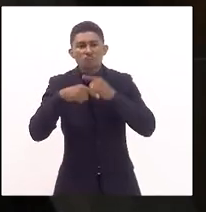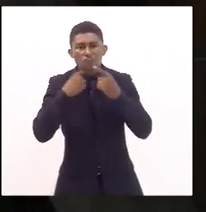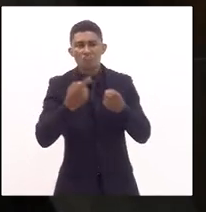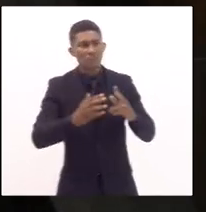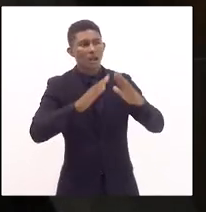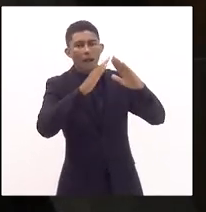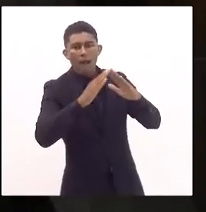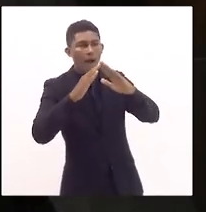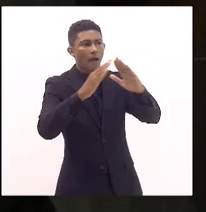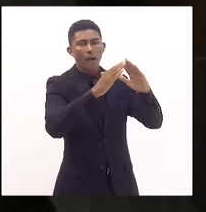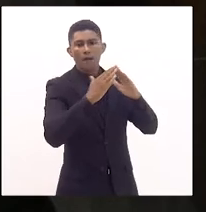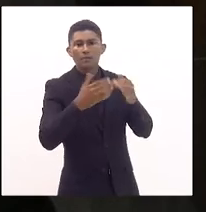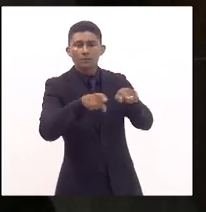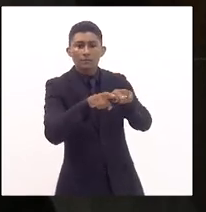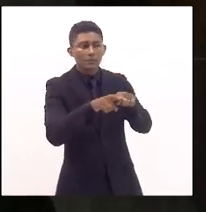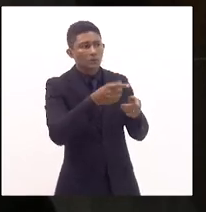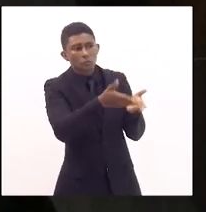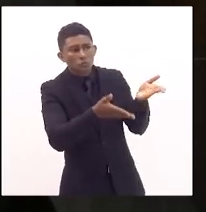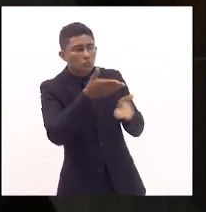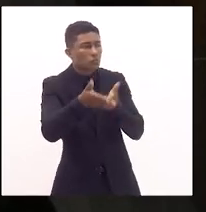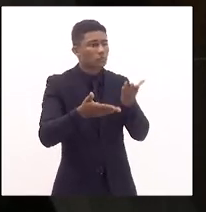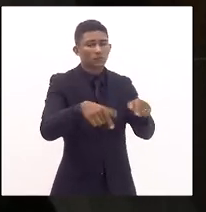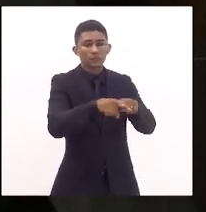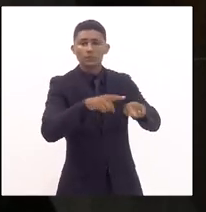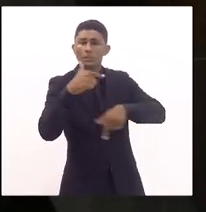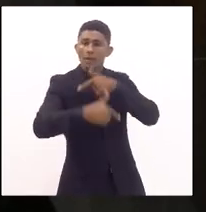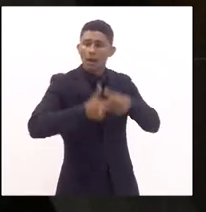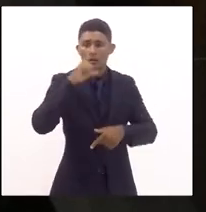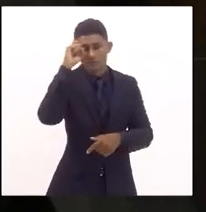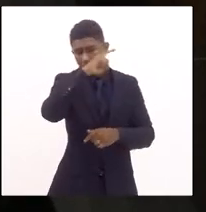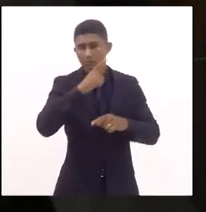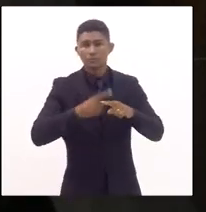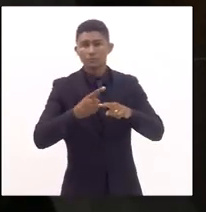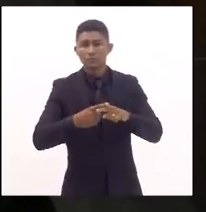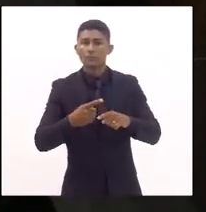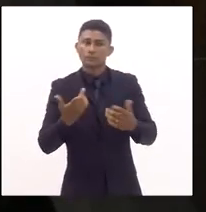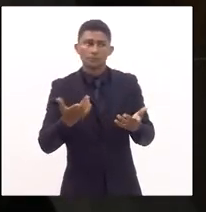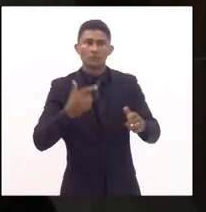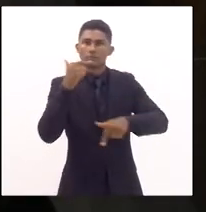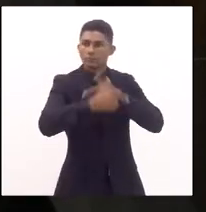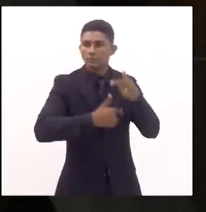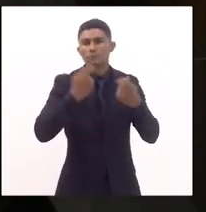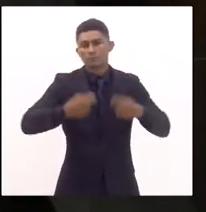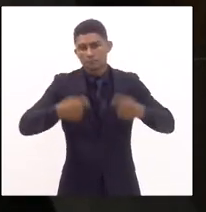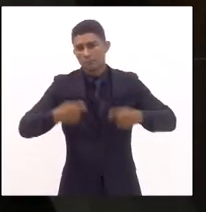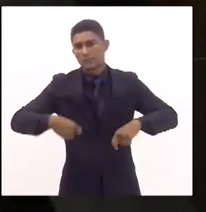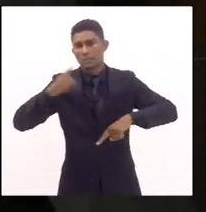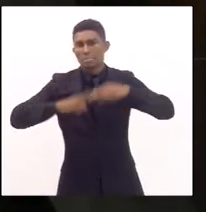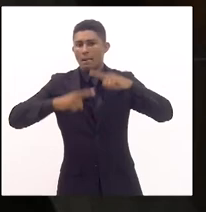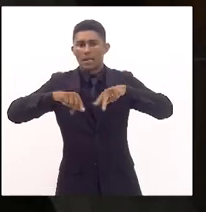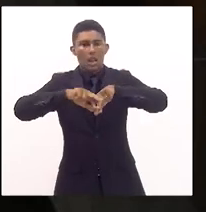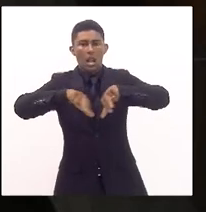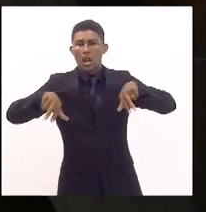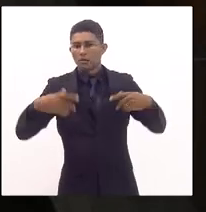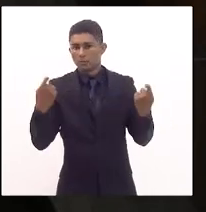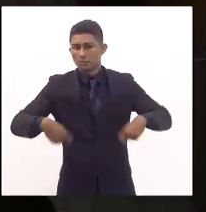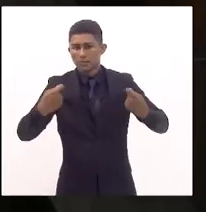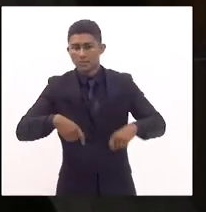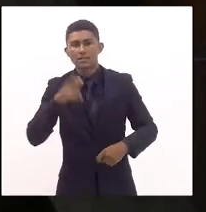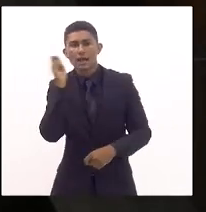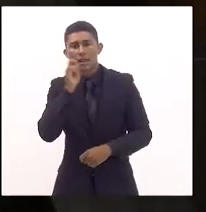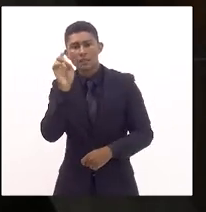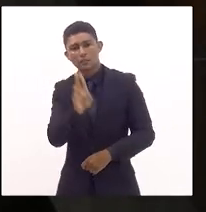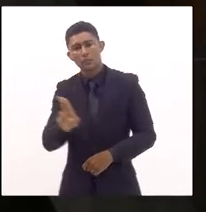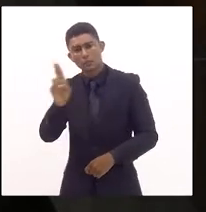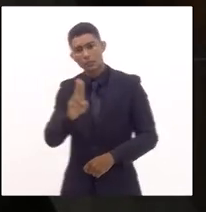para cuidar das suas coisas cotidianas e para produzir, porque para produzir precisam de maquinário, de equipamentos, enfim, movidos à energia elétrica. Não vou